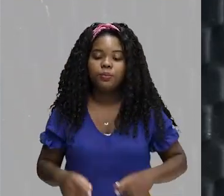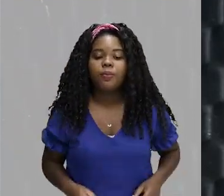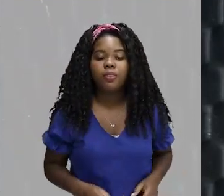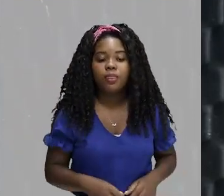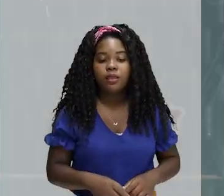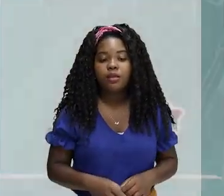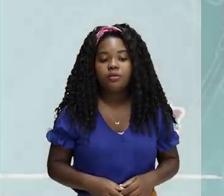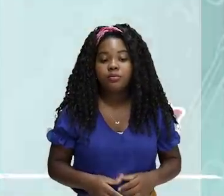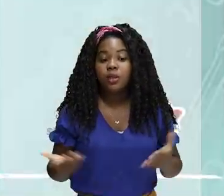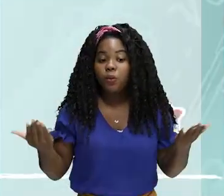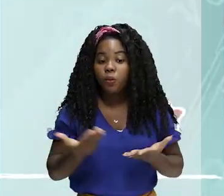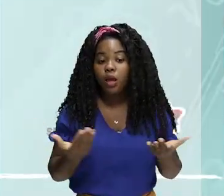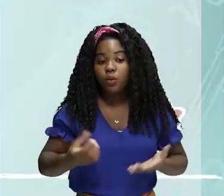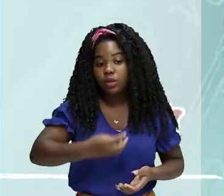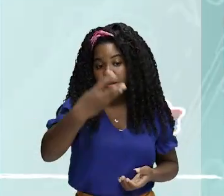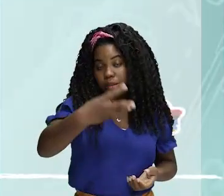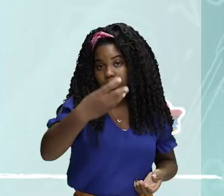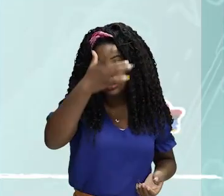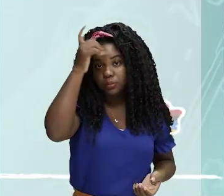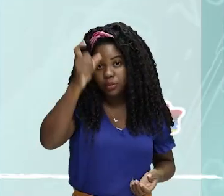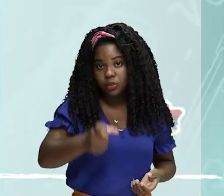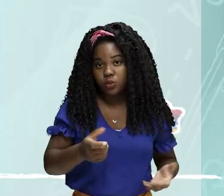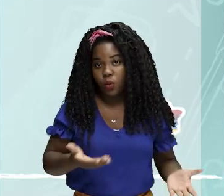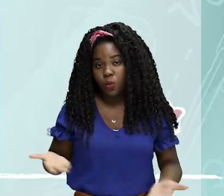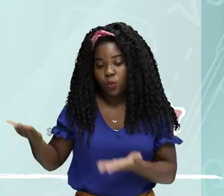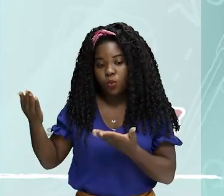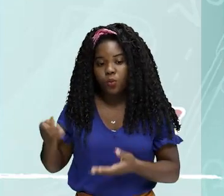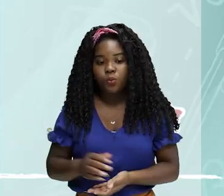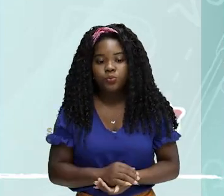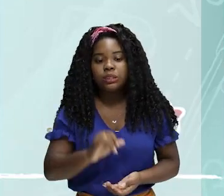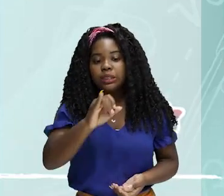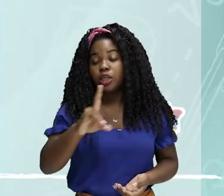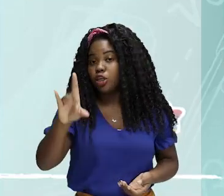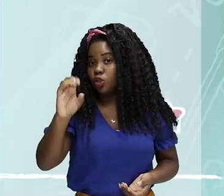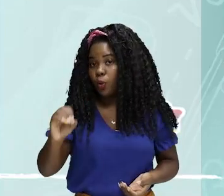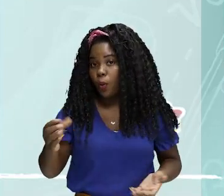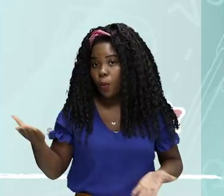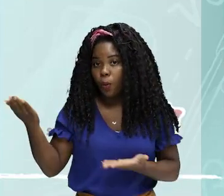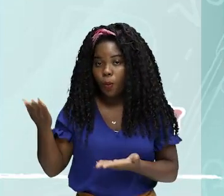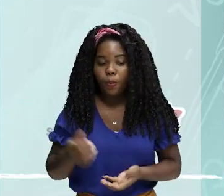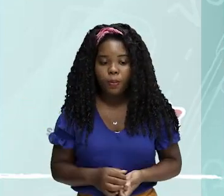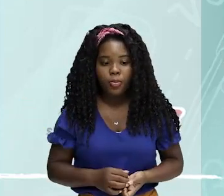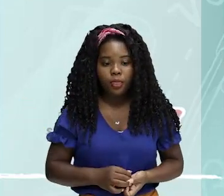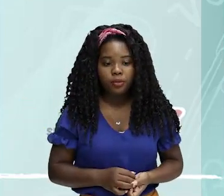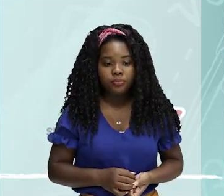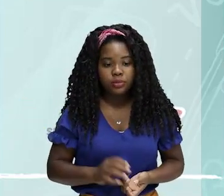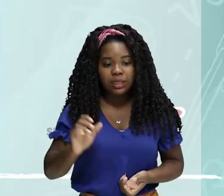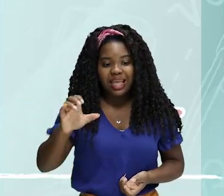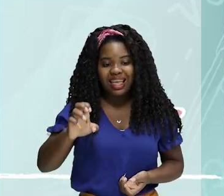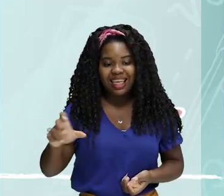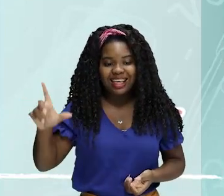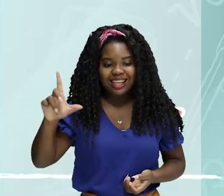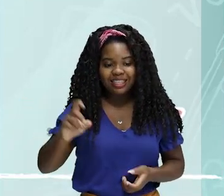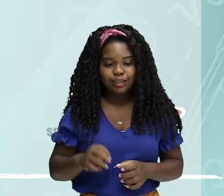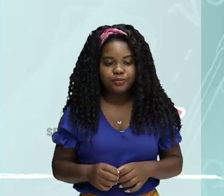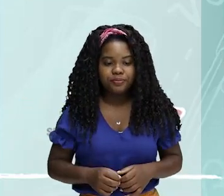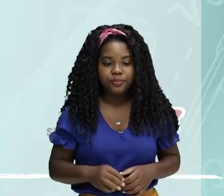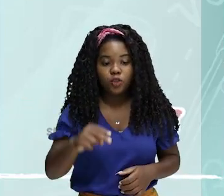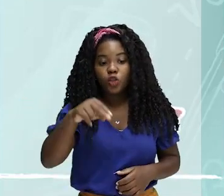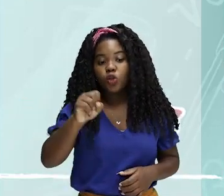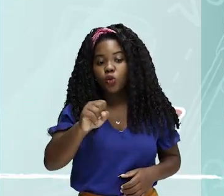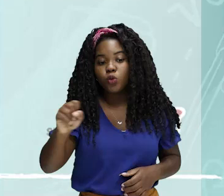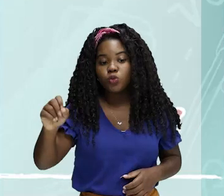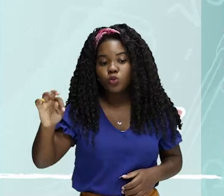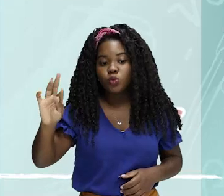Então, só reforçando, yo haya ido, tú hayas sido, ella haya